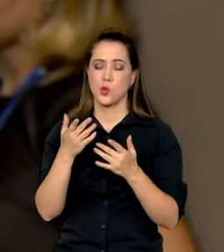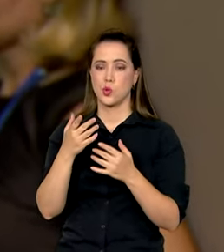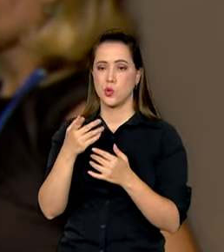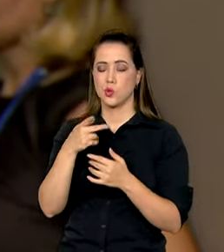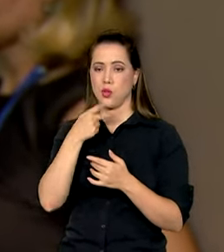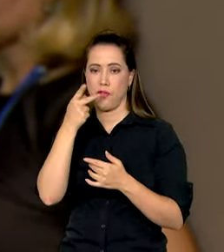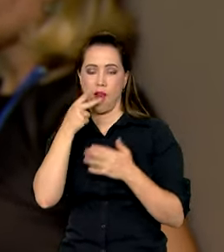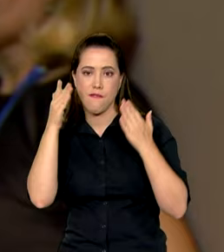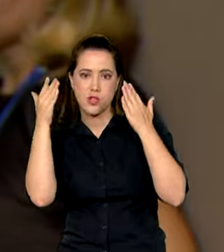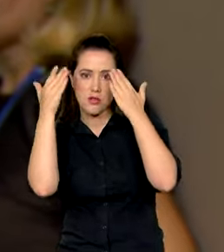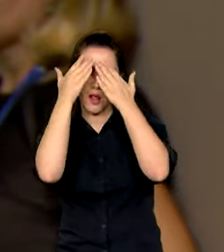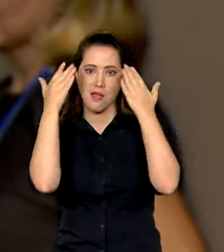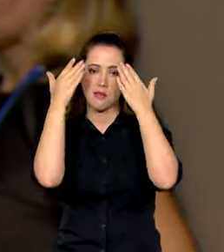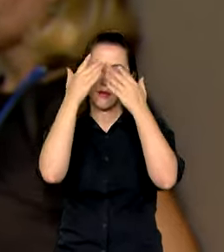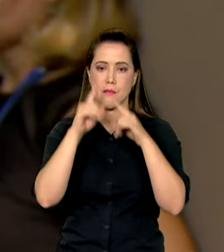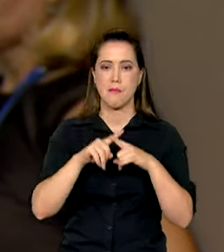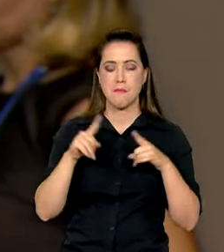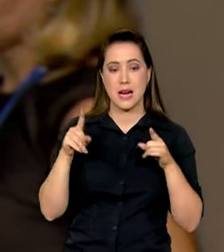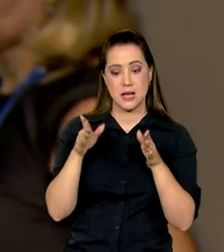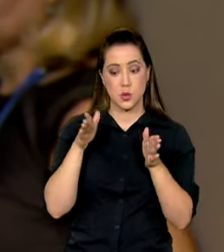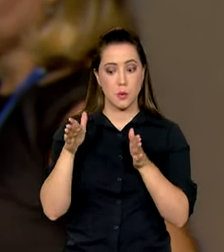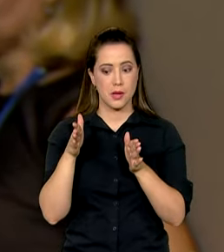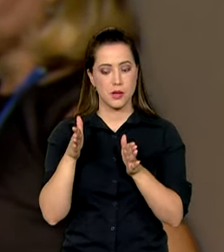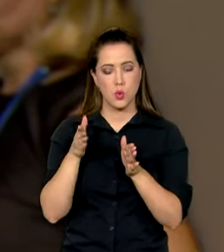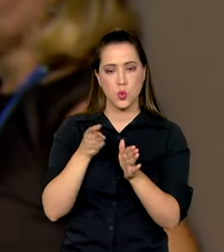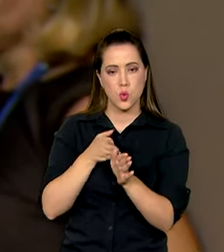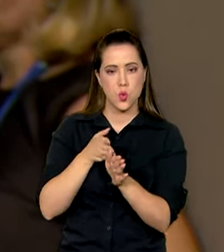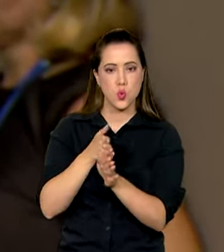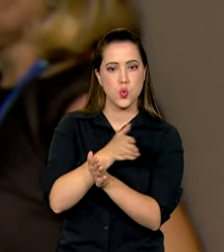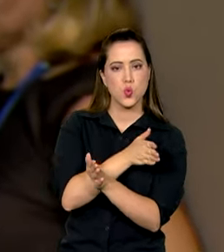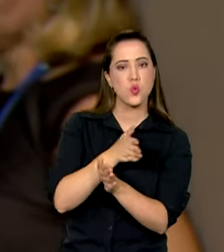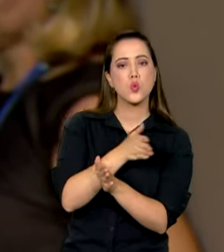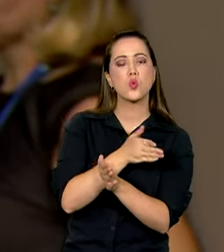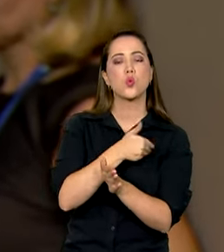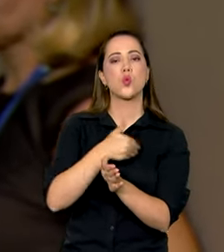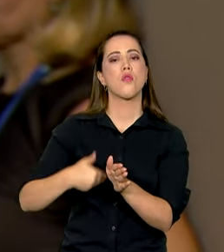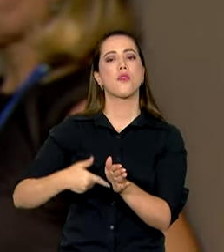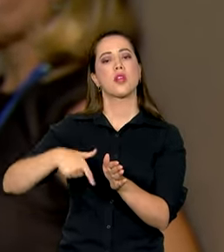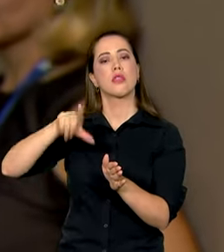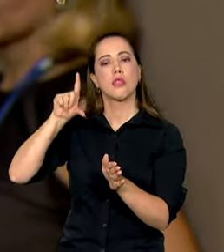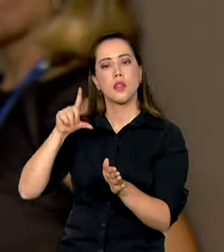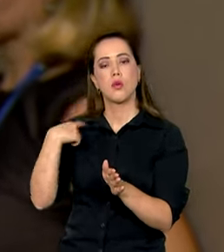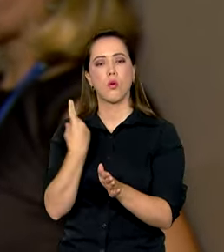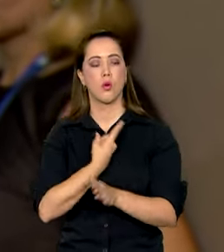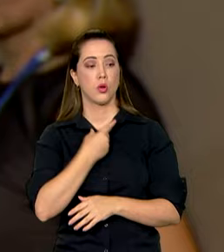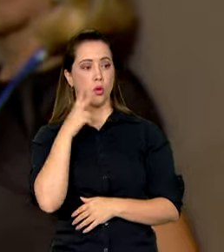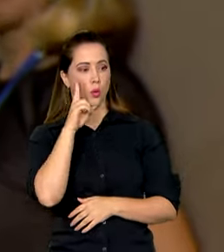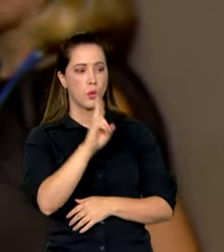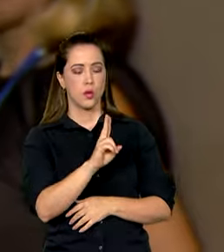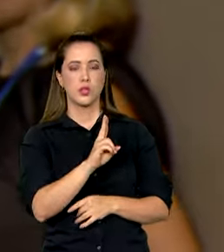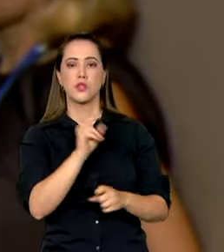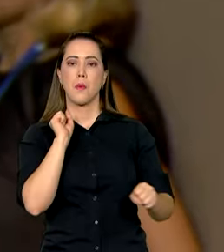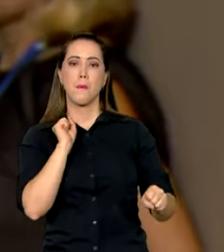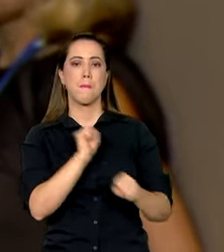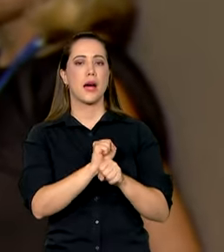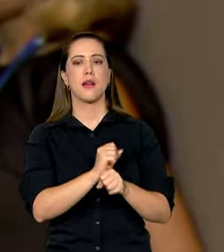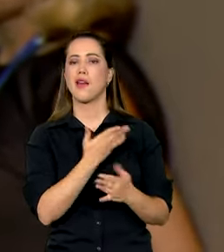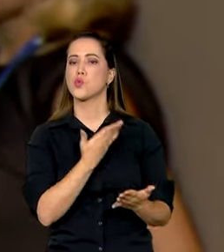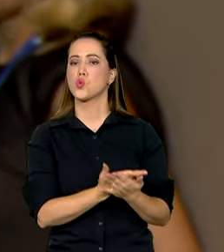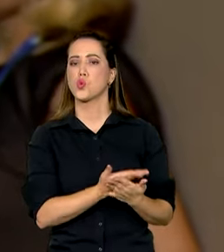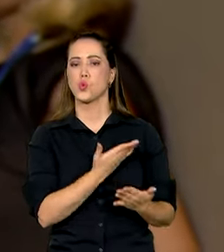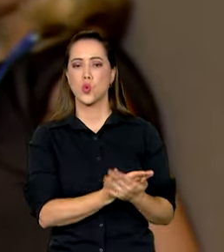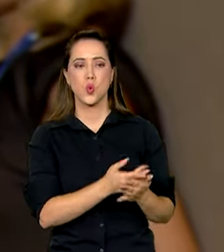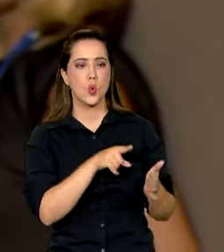anterior foi uma tentativa de aviltamento e desqualificação que resultou na paralisação de estudos e